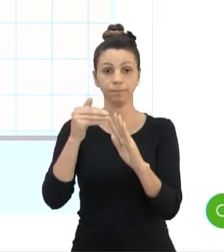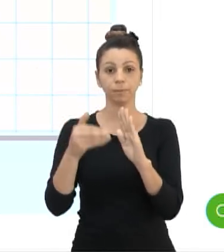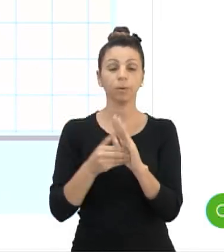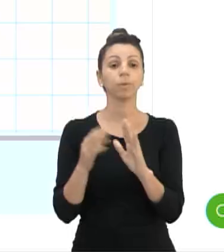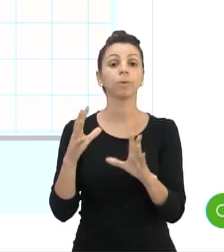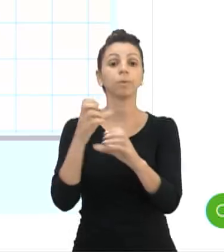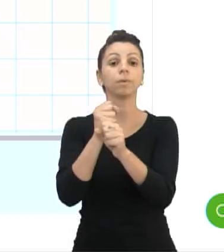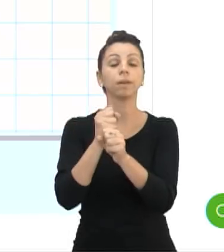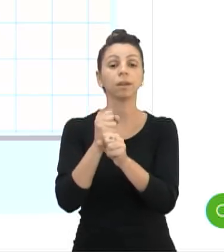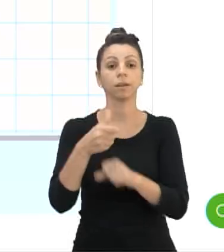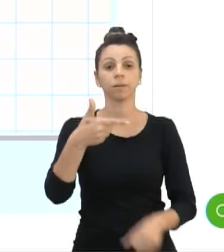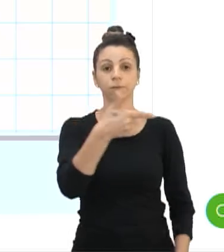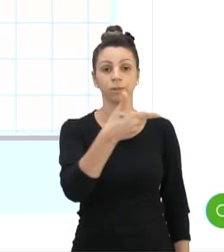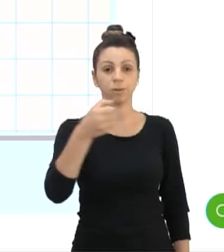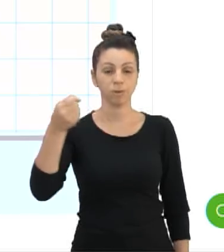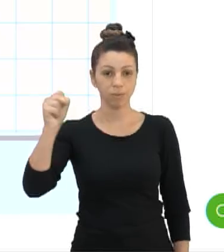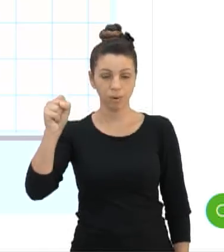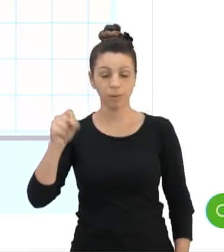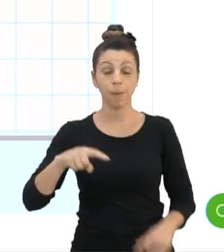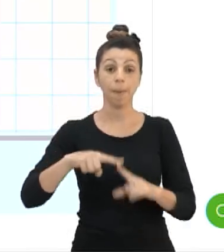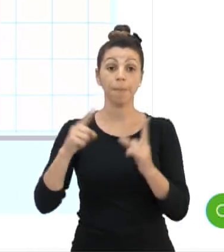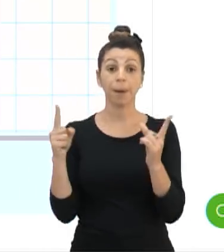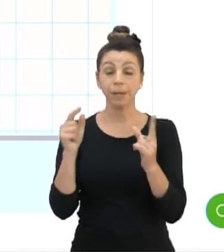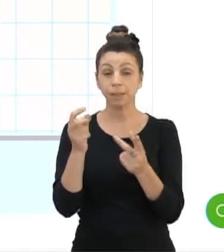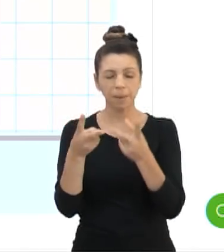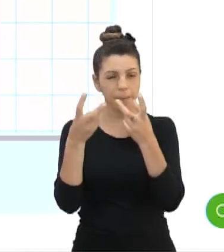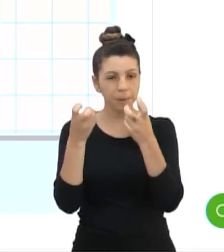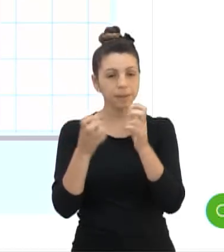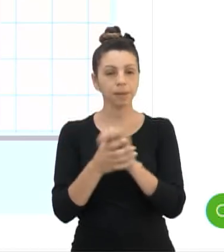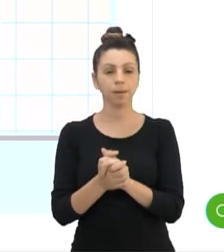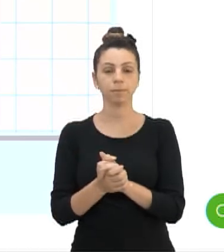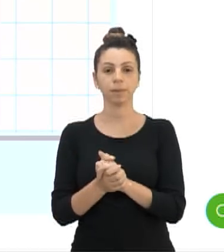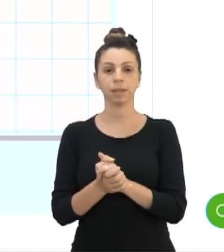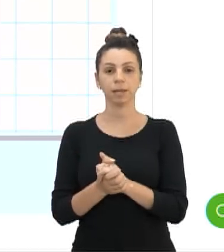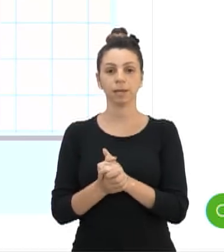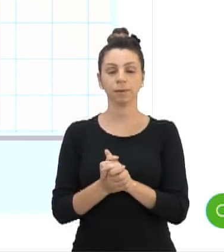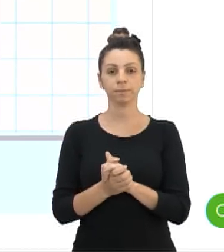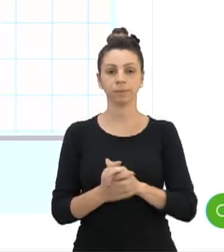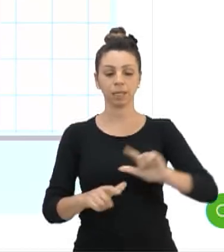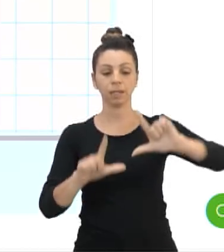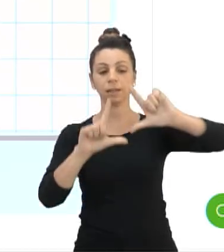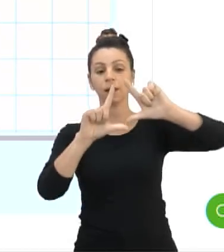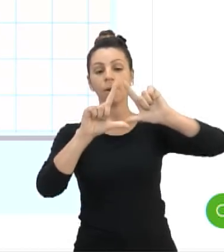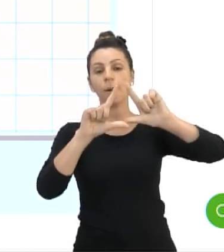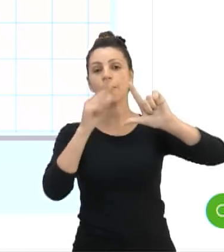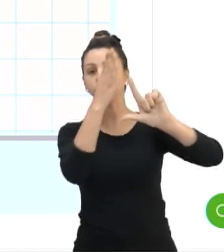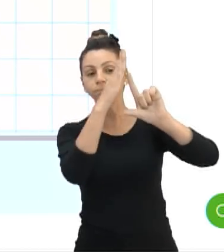no meio. Então, a gente vai ter aqui 14 quadradinhos.